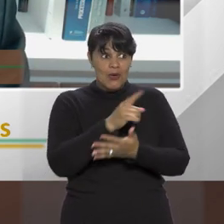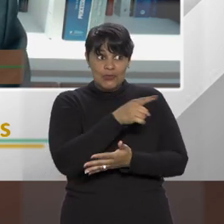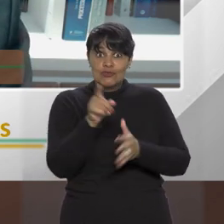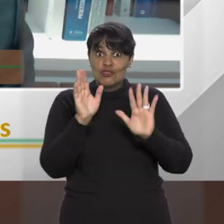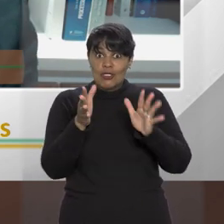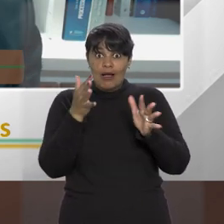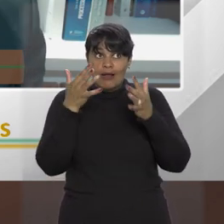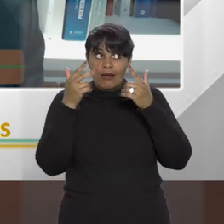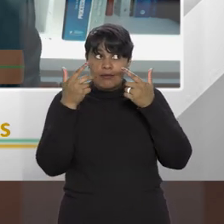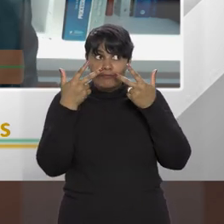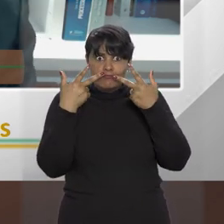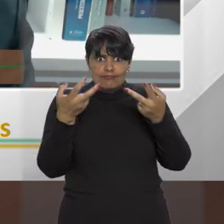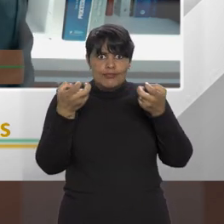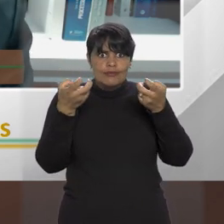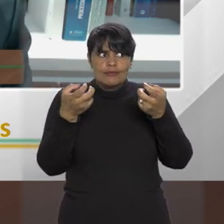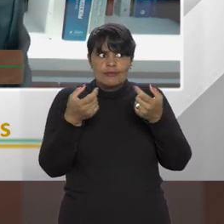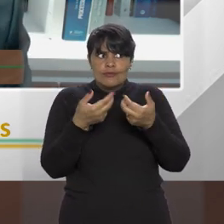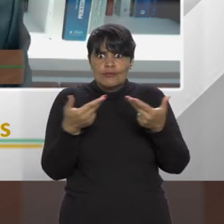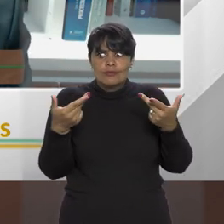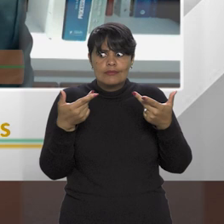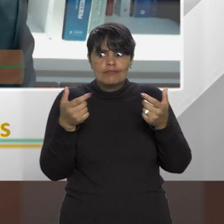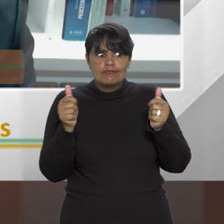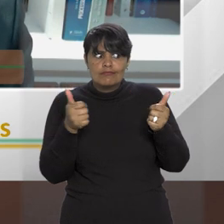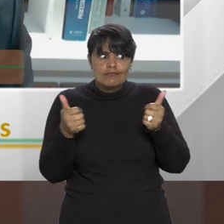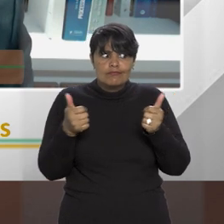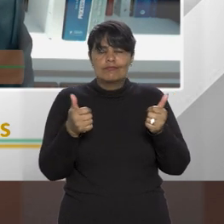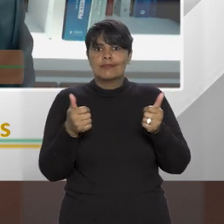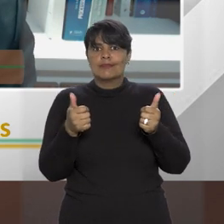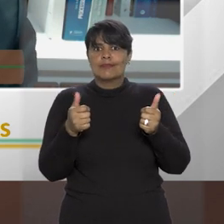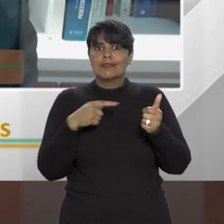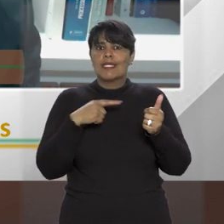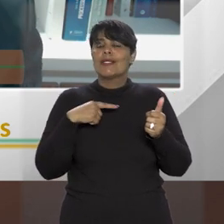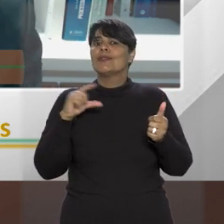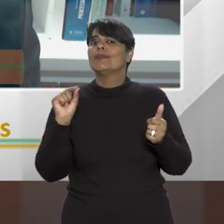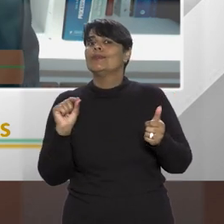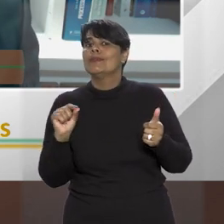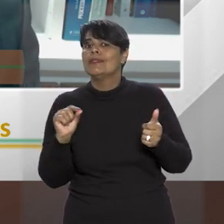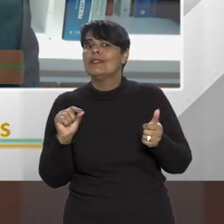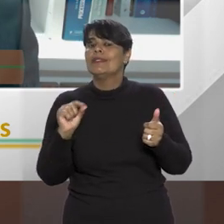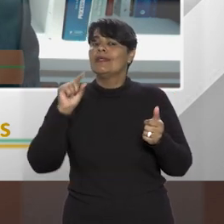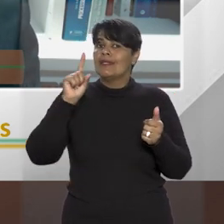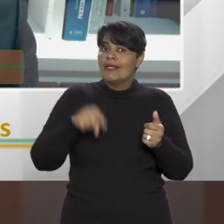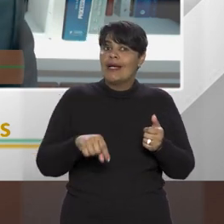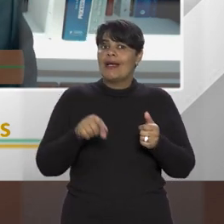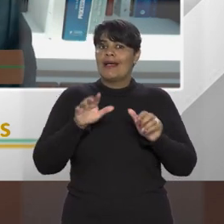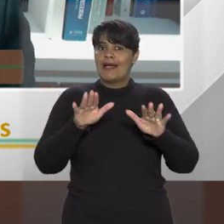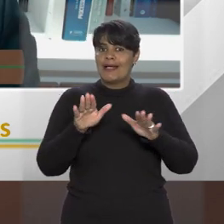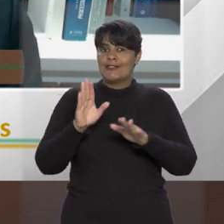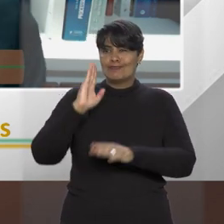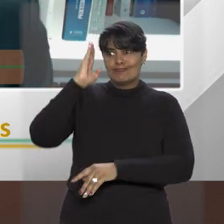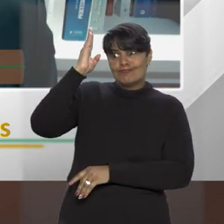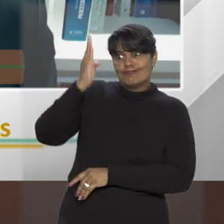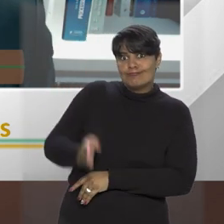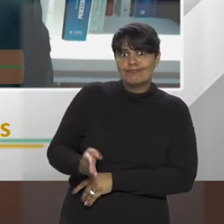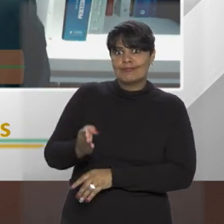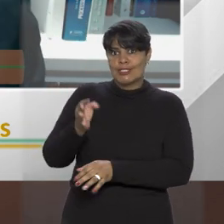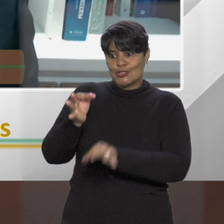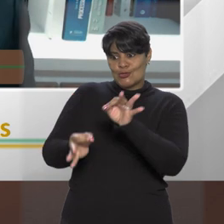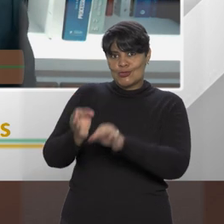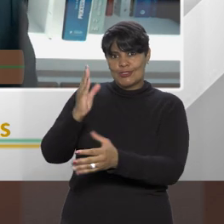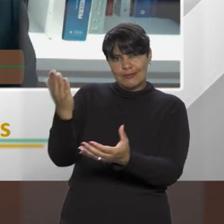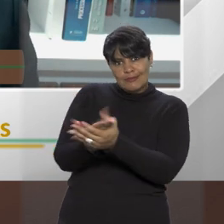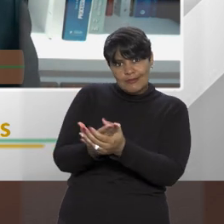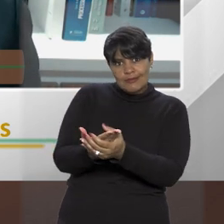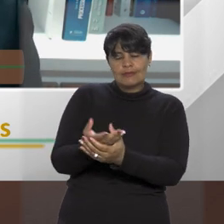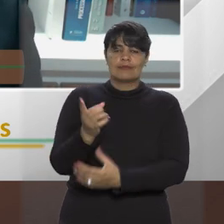autores, que a justiça não é a única porta, como a gente bem colocou. Mas eu acho que talvez, até por ser mineiro, né, a gente